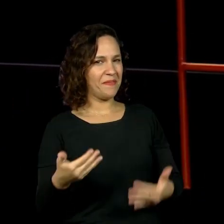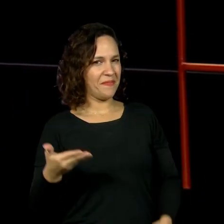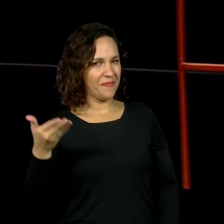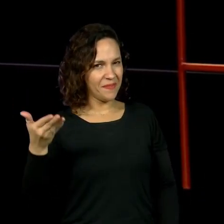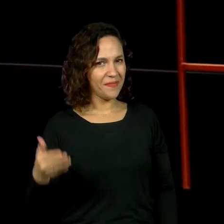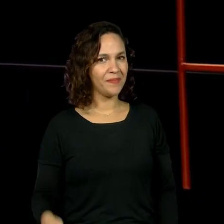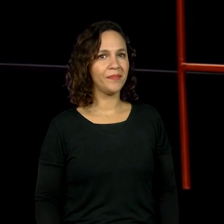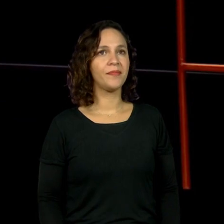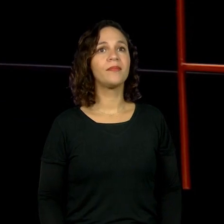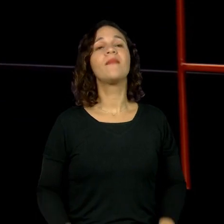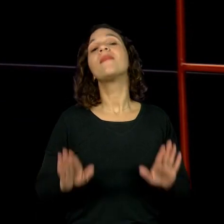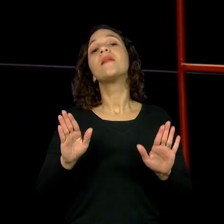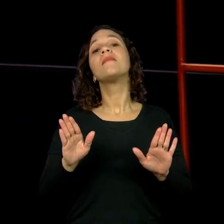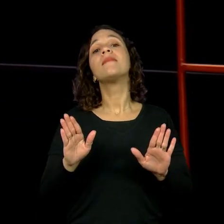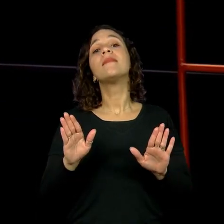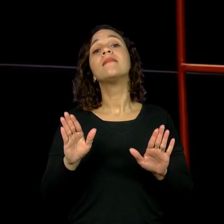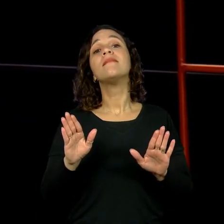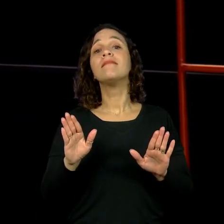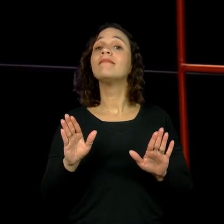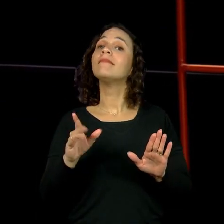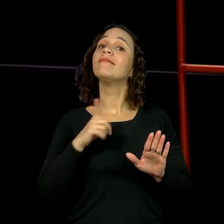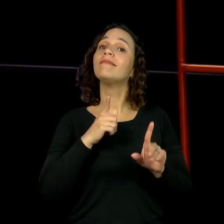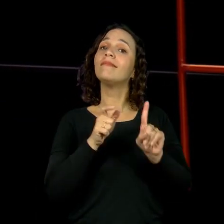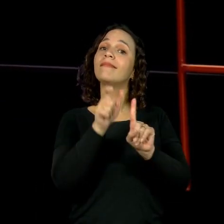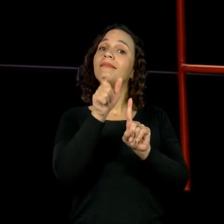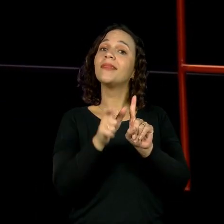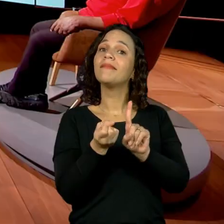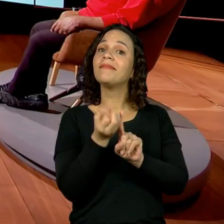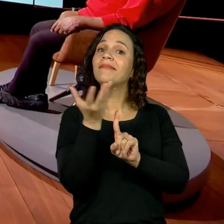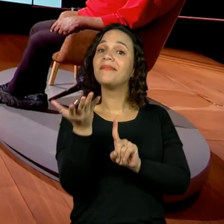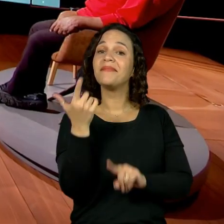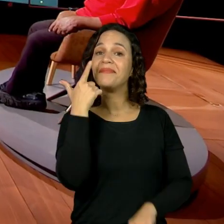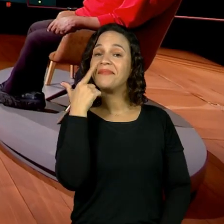isso, Sim. Mas antes, olha só quem te mandou um recado.